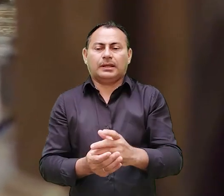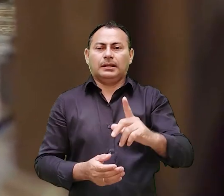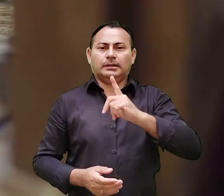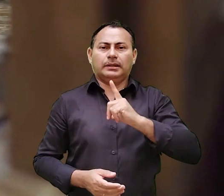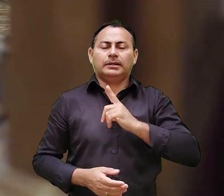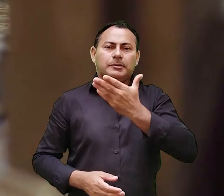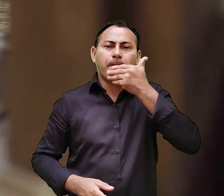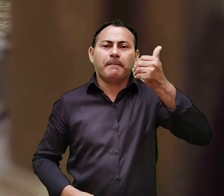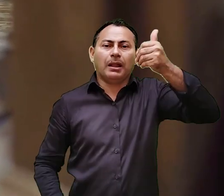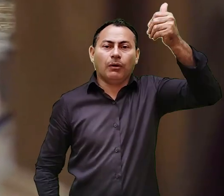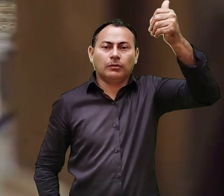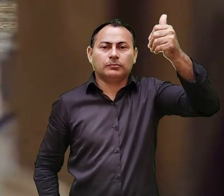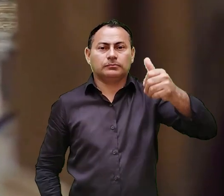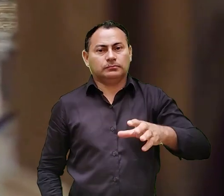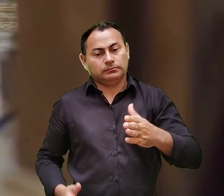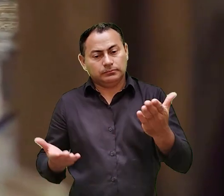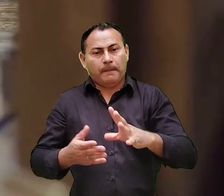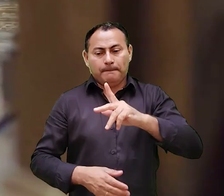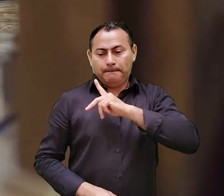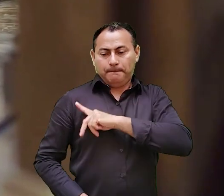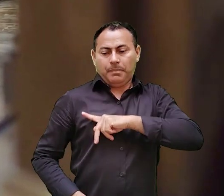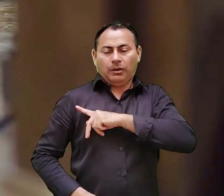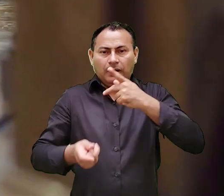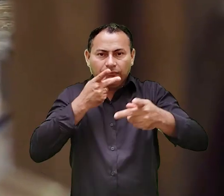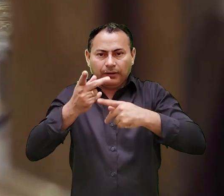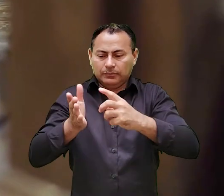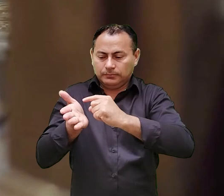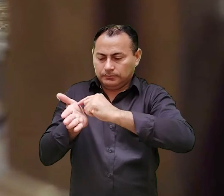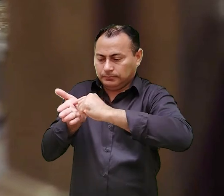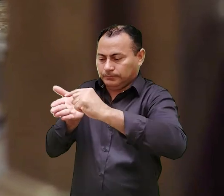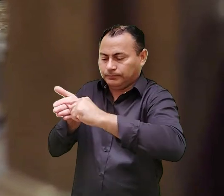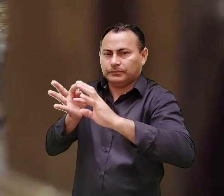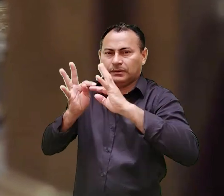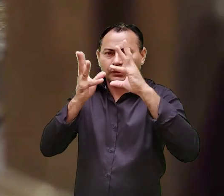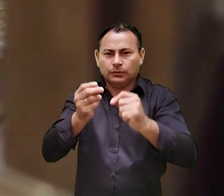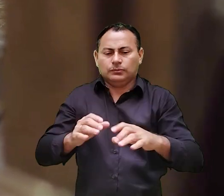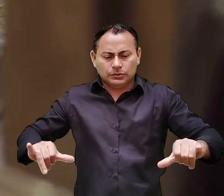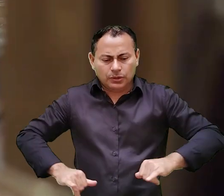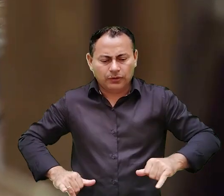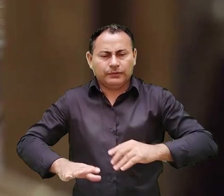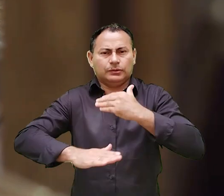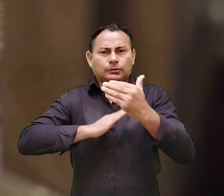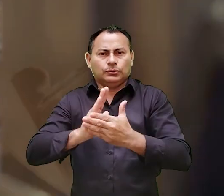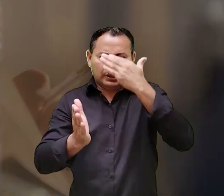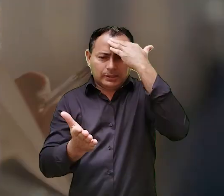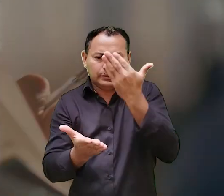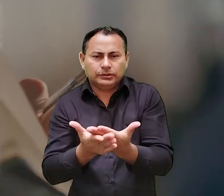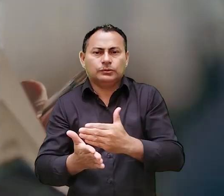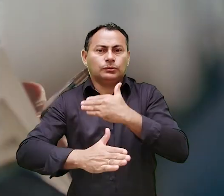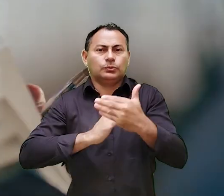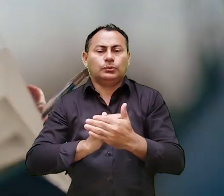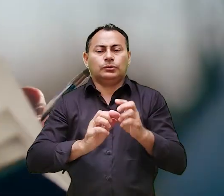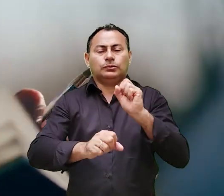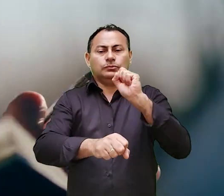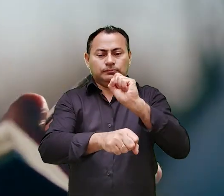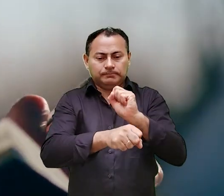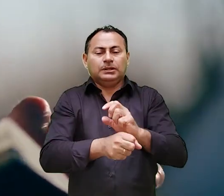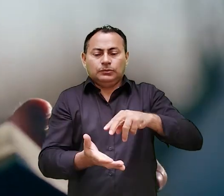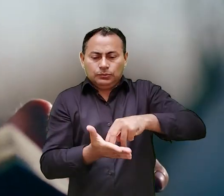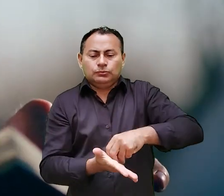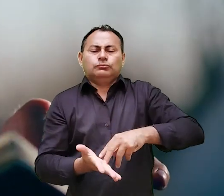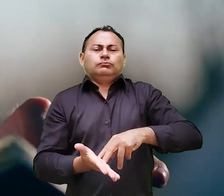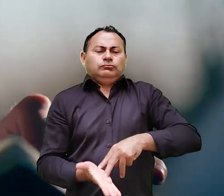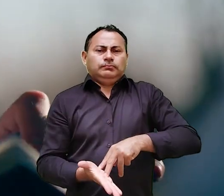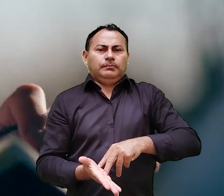naquilo que ela tem de melhor. É isso que Paulo quer dizer com o versículo: tudo sofre, tudo crê, tudo espera, tudo